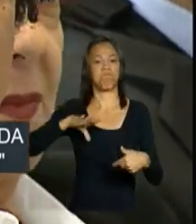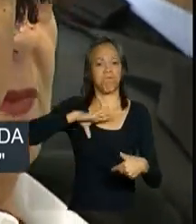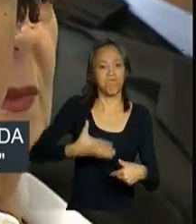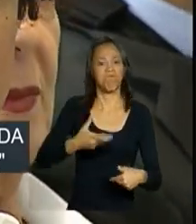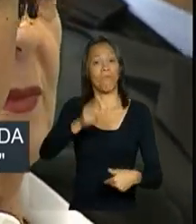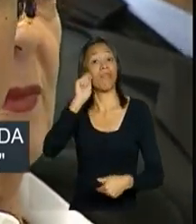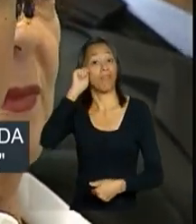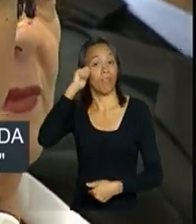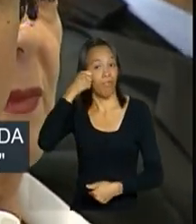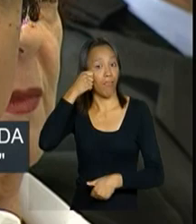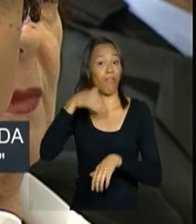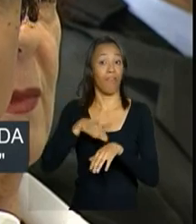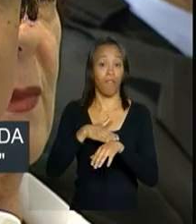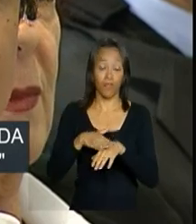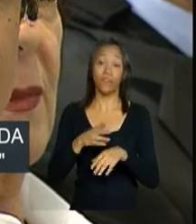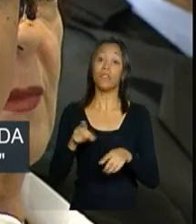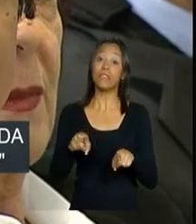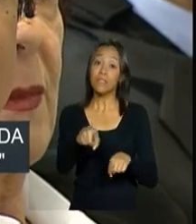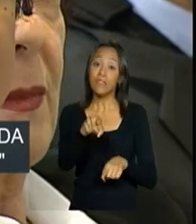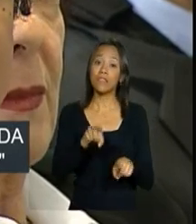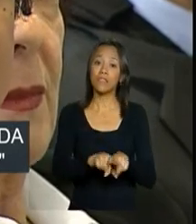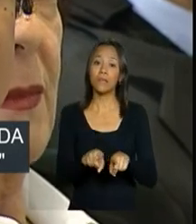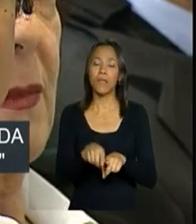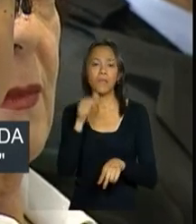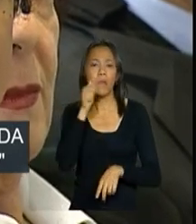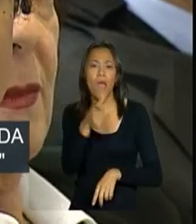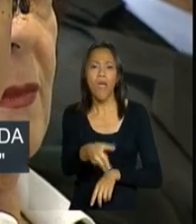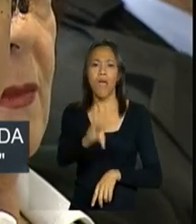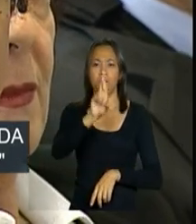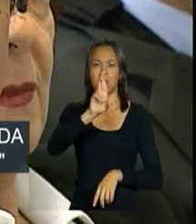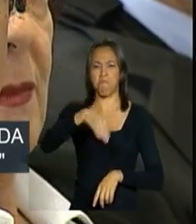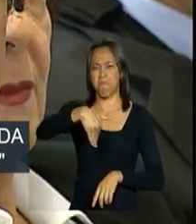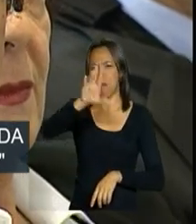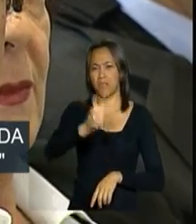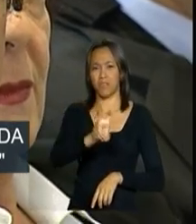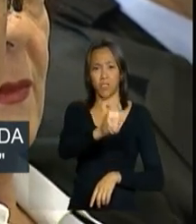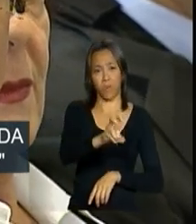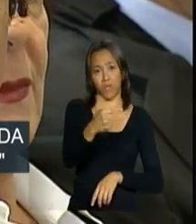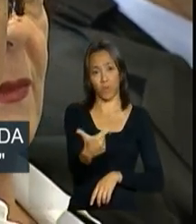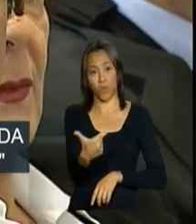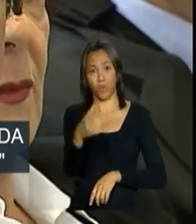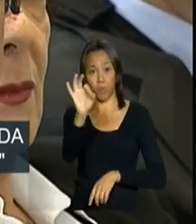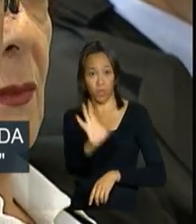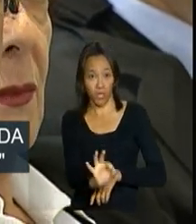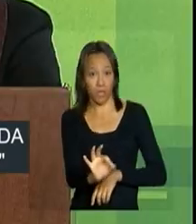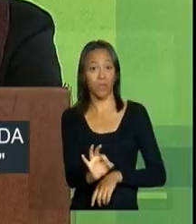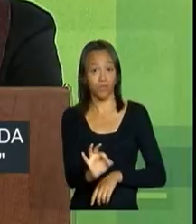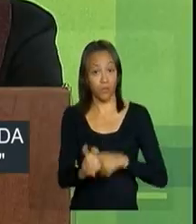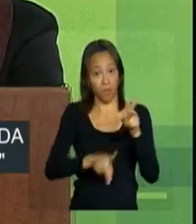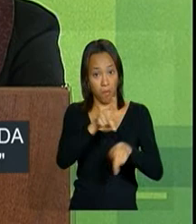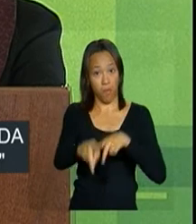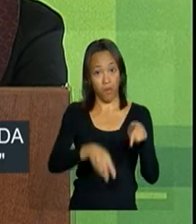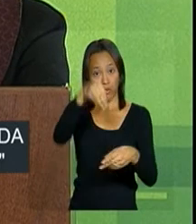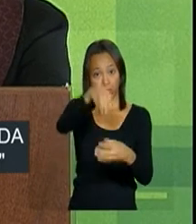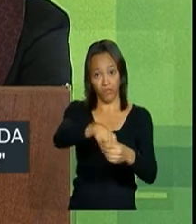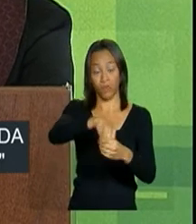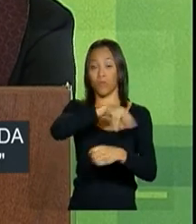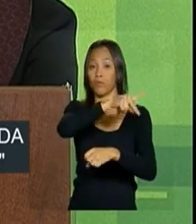negra que representa mais de cinquenta e dois por cento da população brasileira